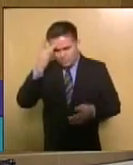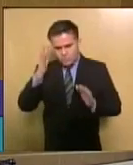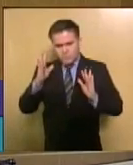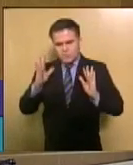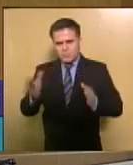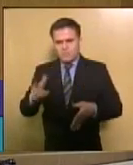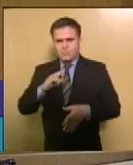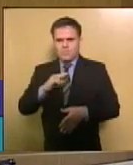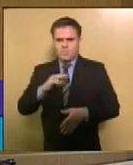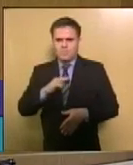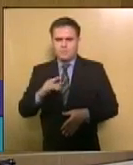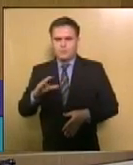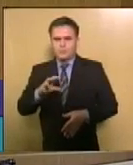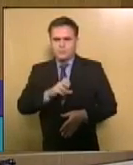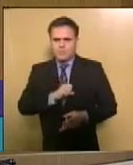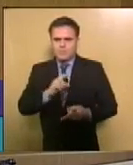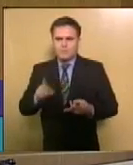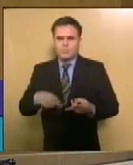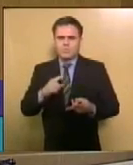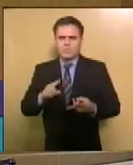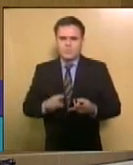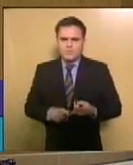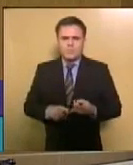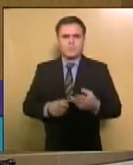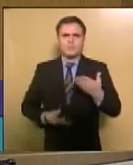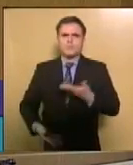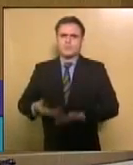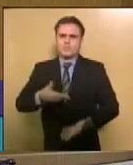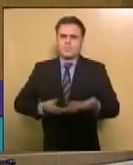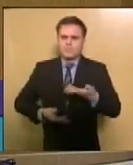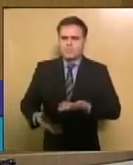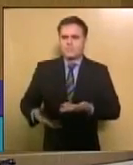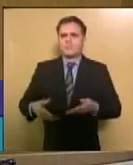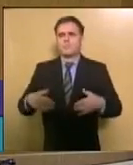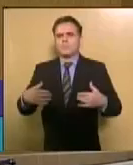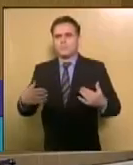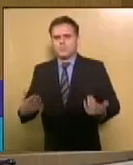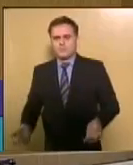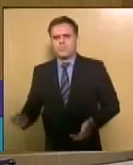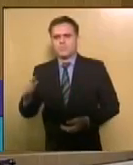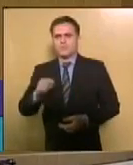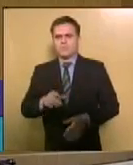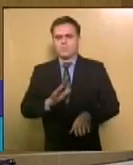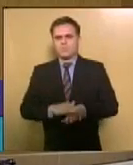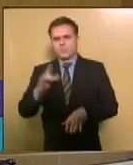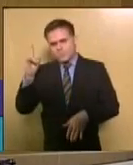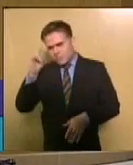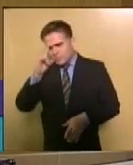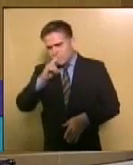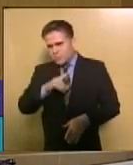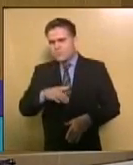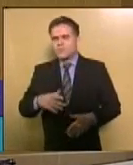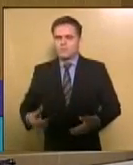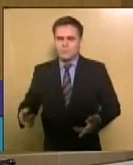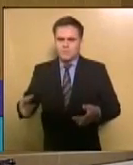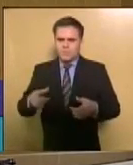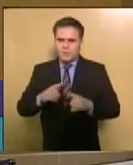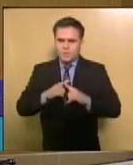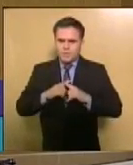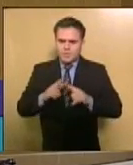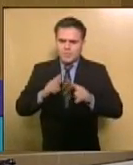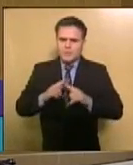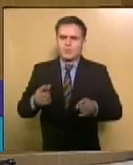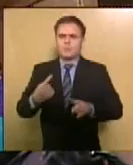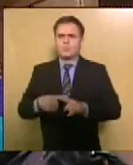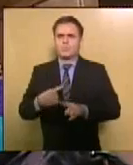mulher é alguém que ela ama é alguém com quem ela tem uma relação é alguém que para ela é muito mais difícil denunciar justamente por causa